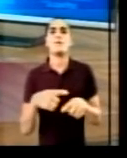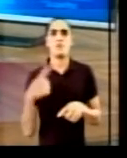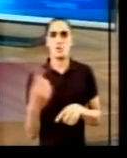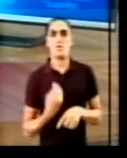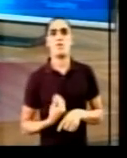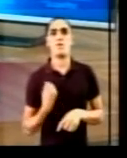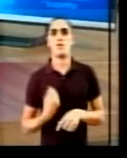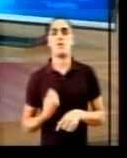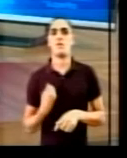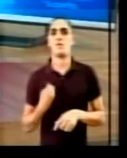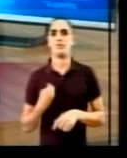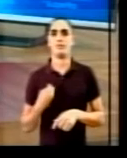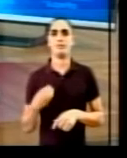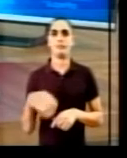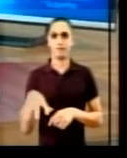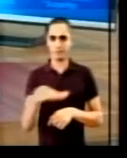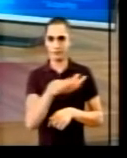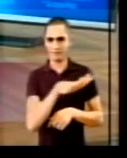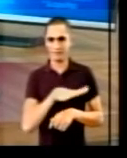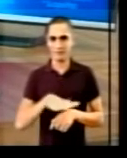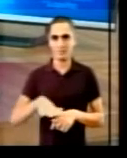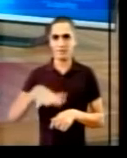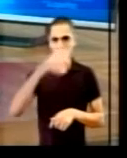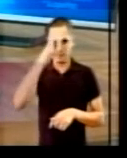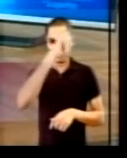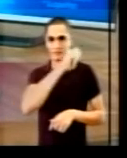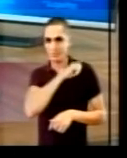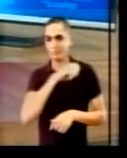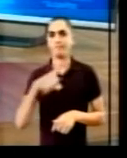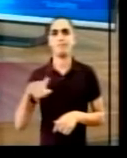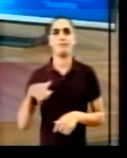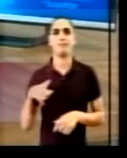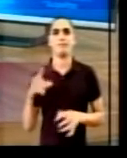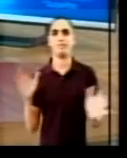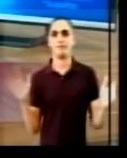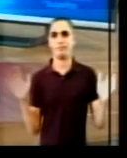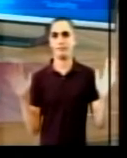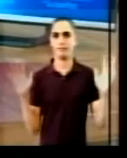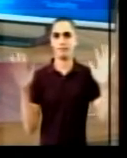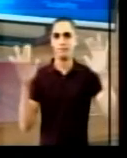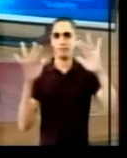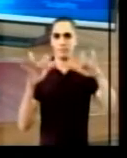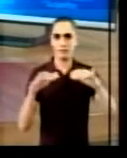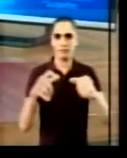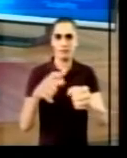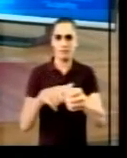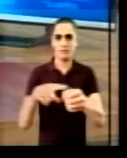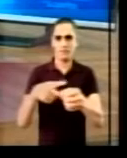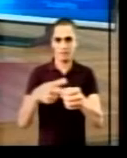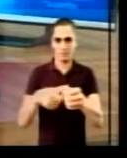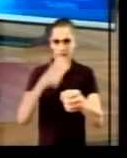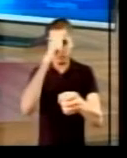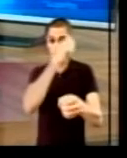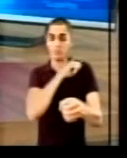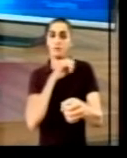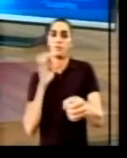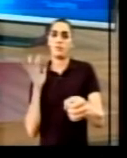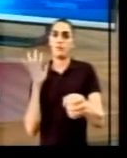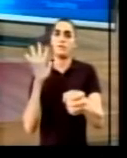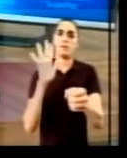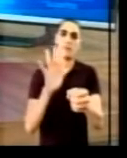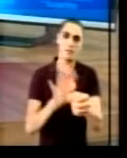onde há muita troca de pessoas que entram e saem na cidade.